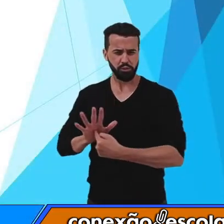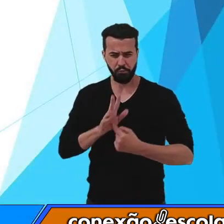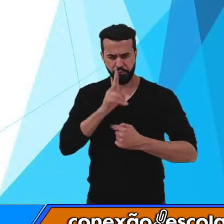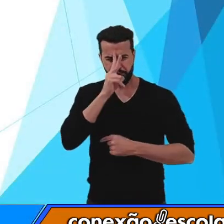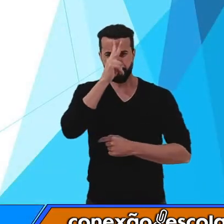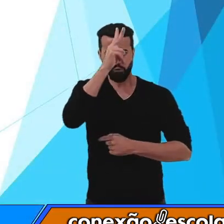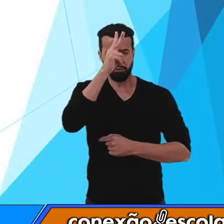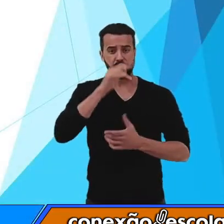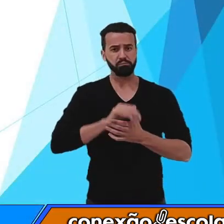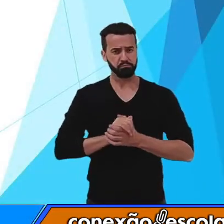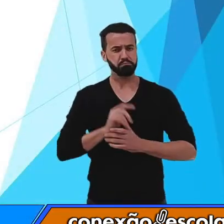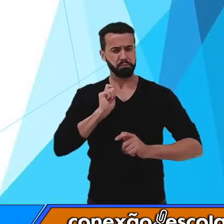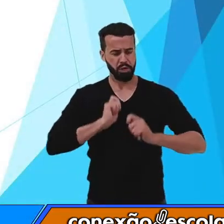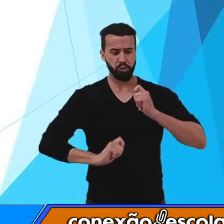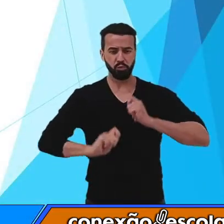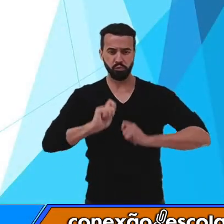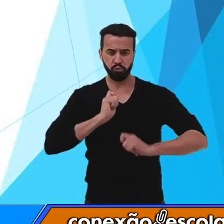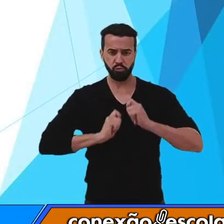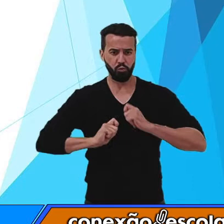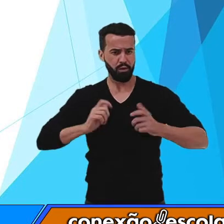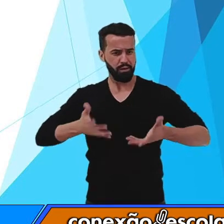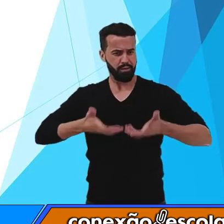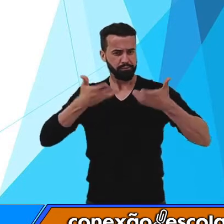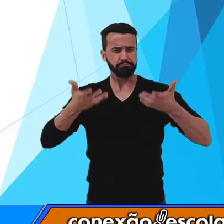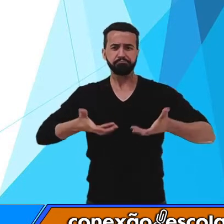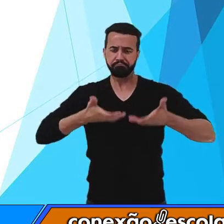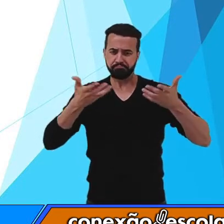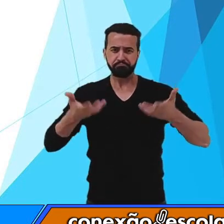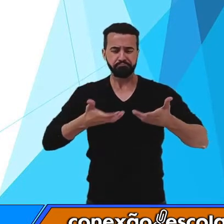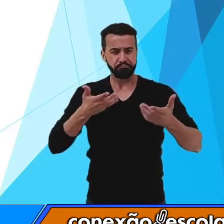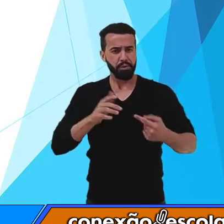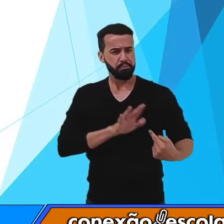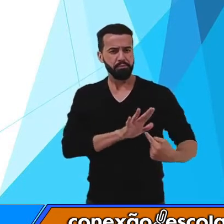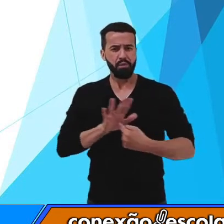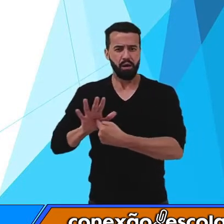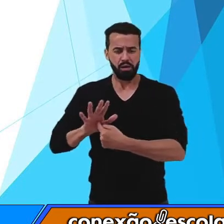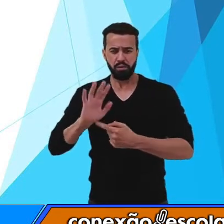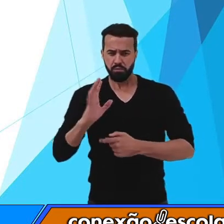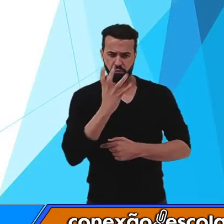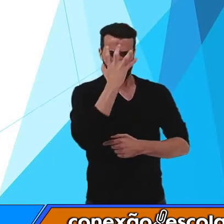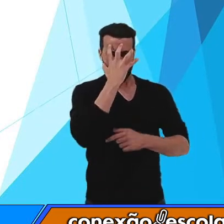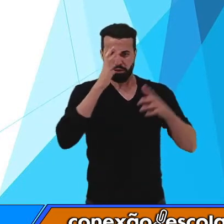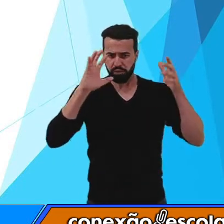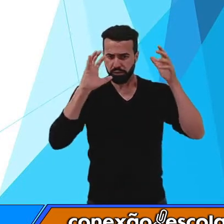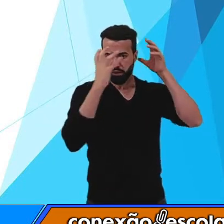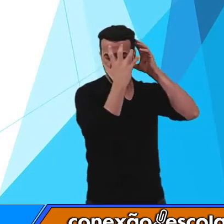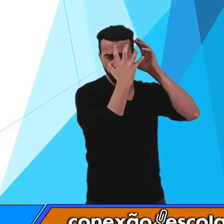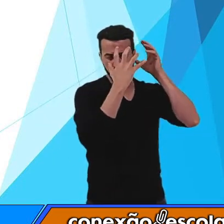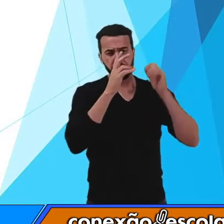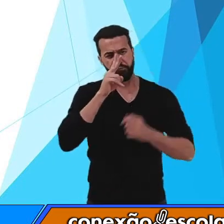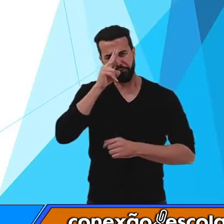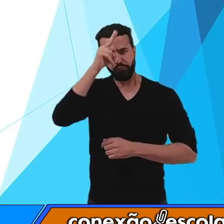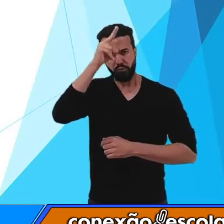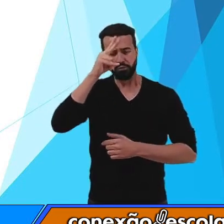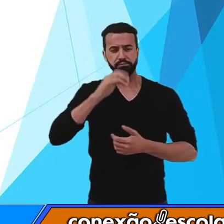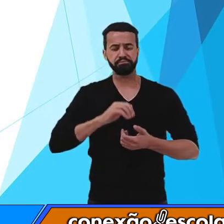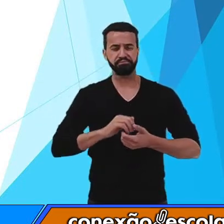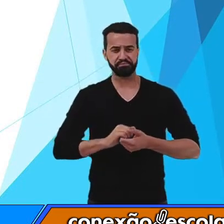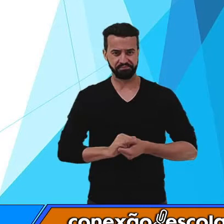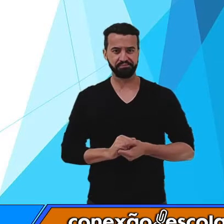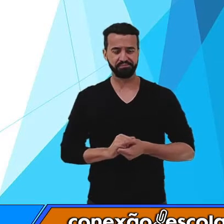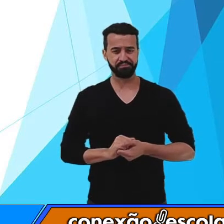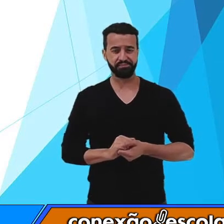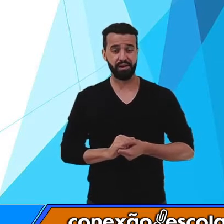Os atores atuavam em êxtase e portavam máscaras trágicas. Dessa forma,